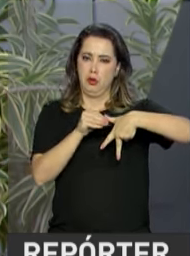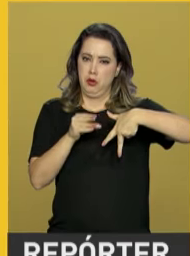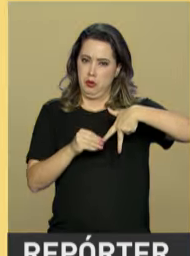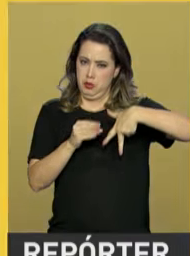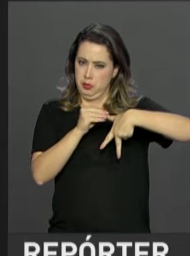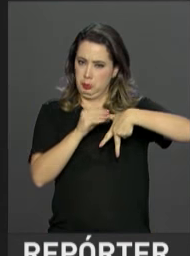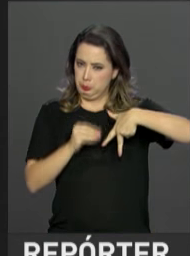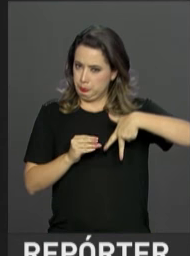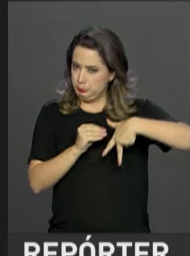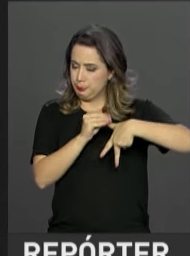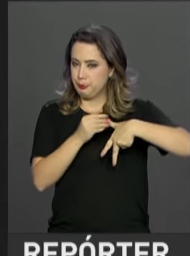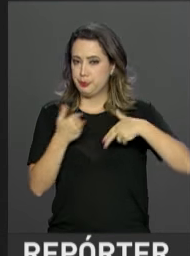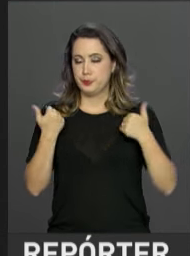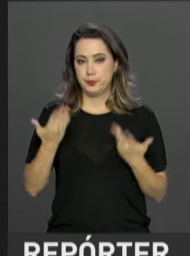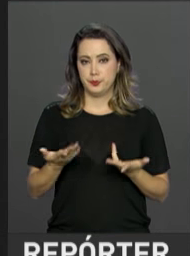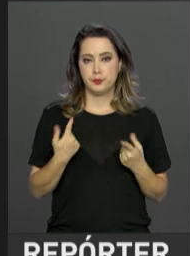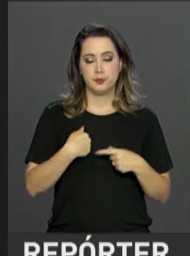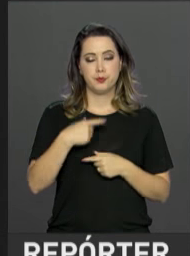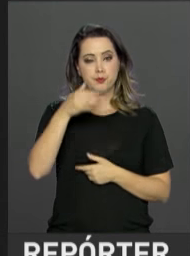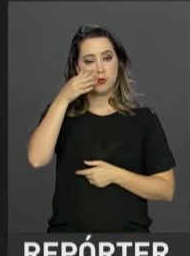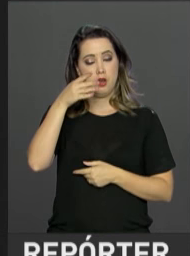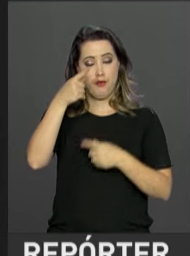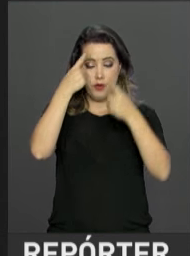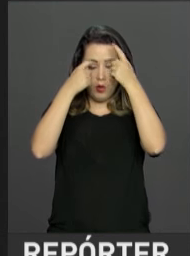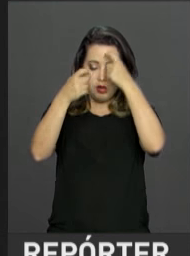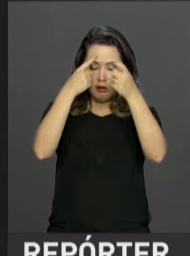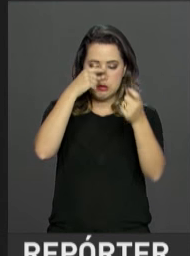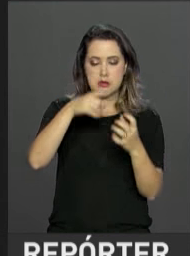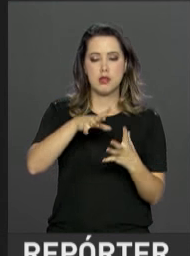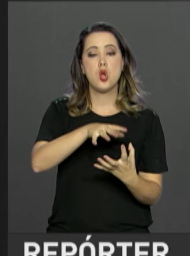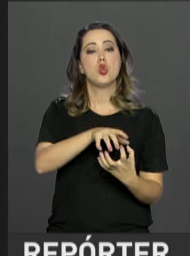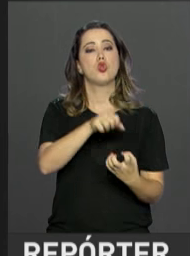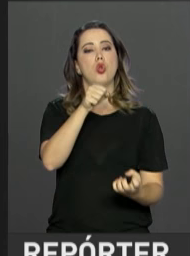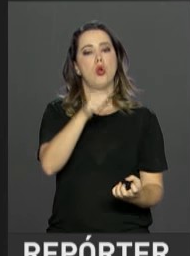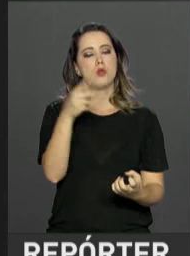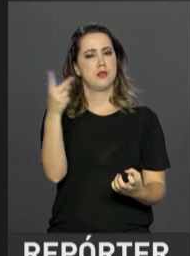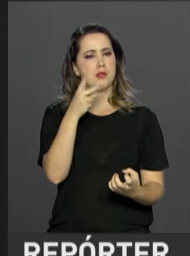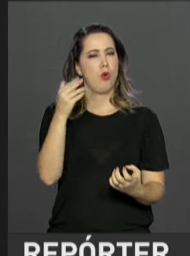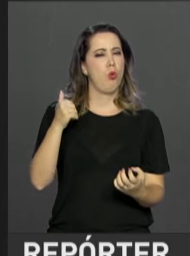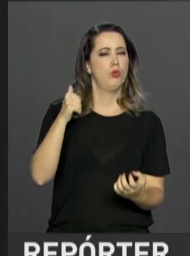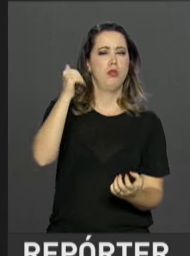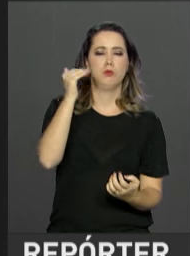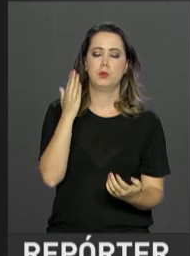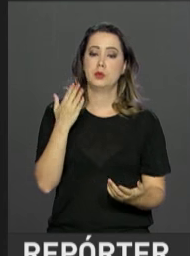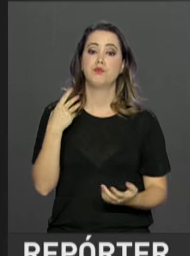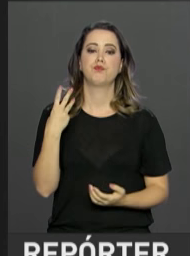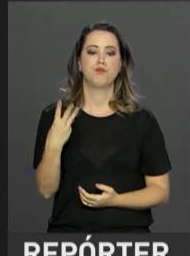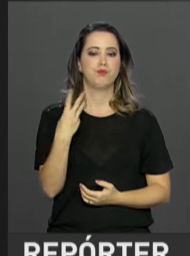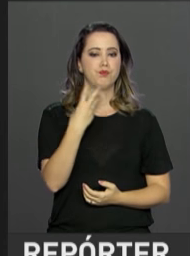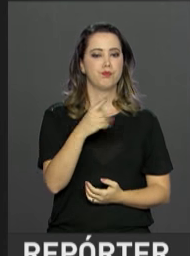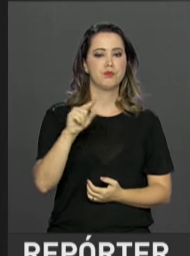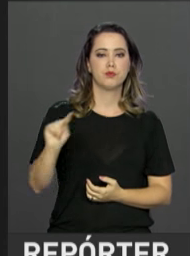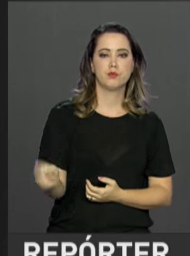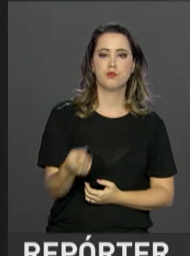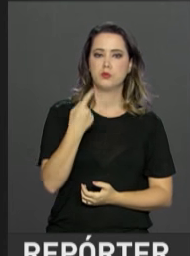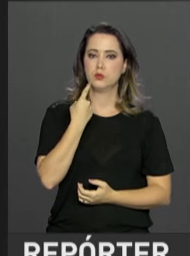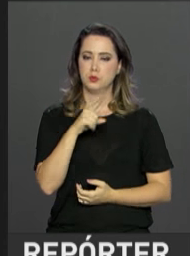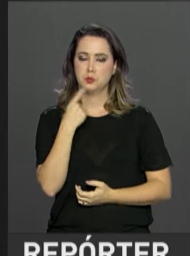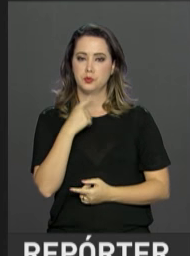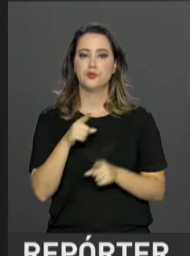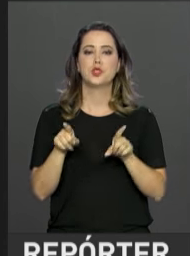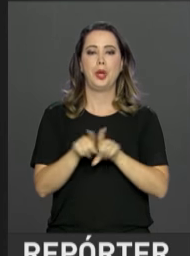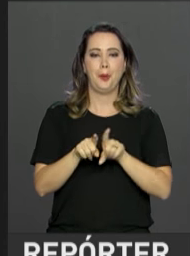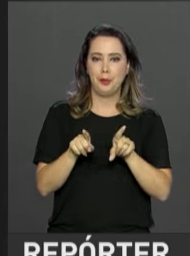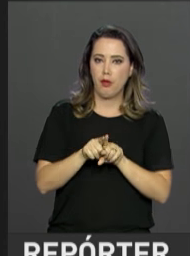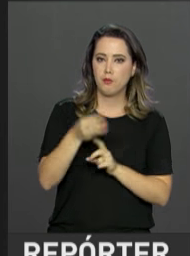vítima. A violência contra idosos é a segunda violação mais comum. Foram 33 mil denúncias, a grande maioria por